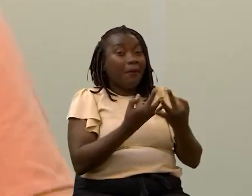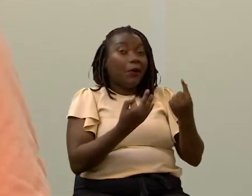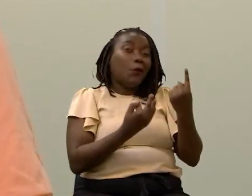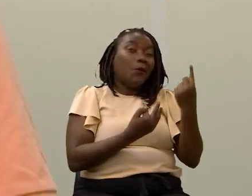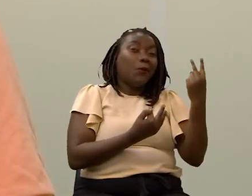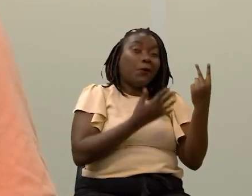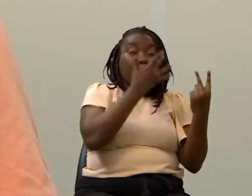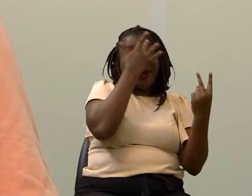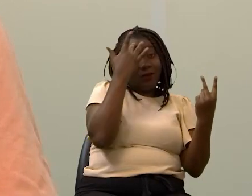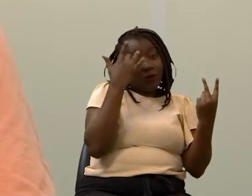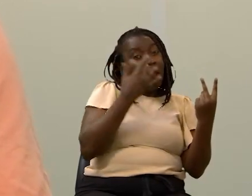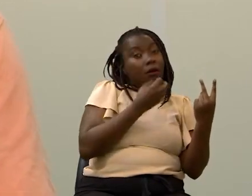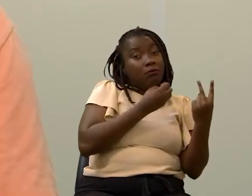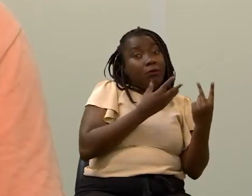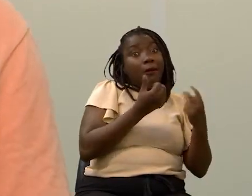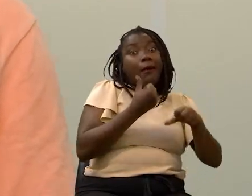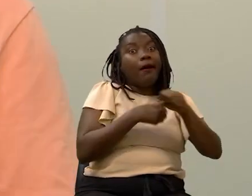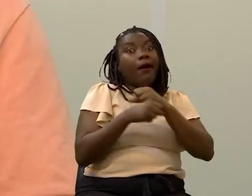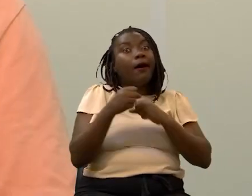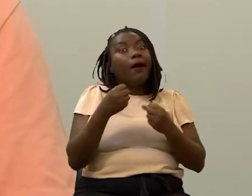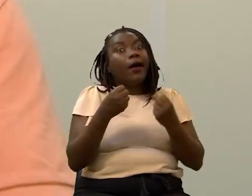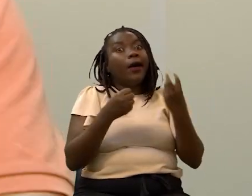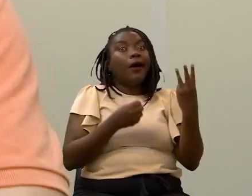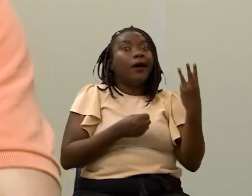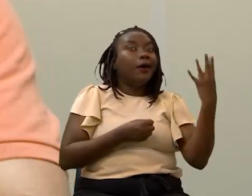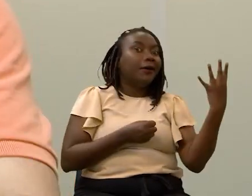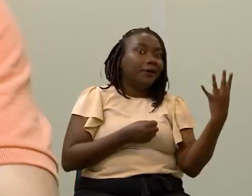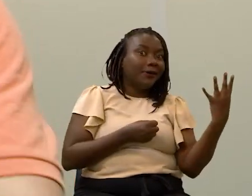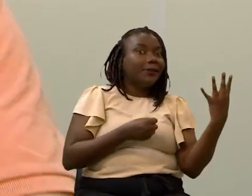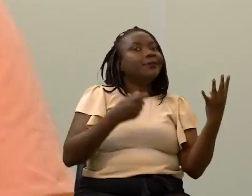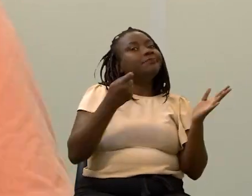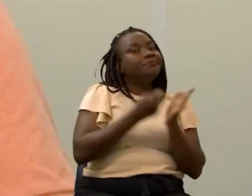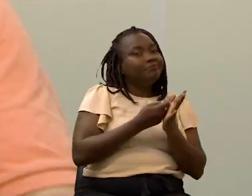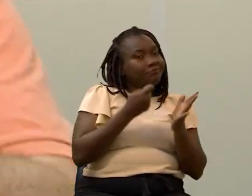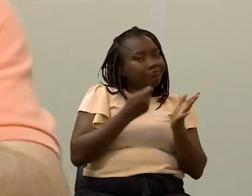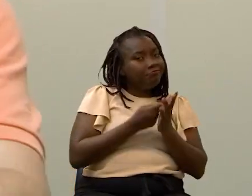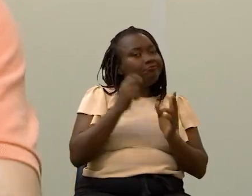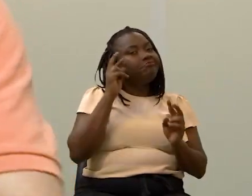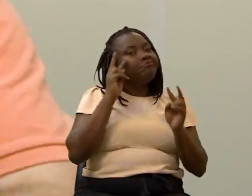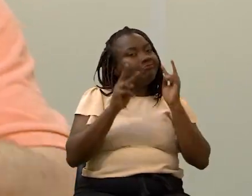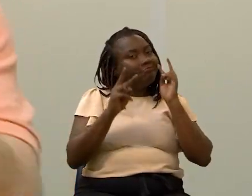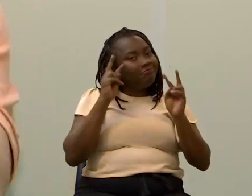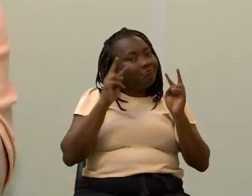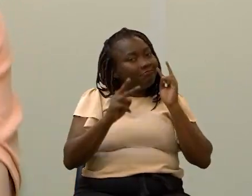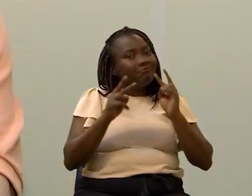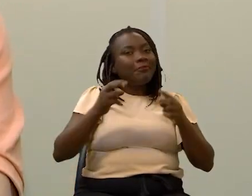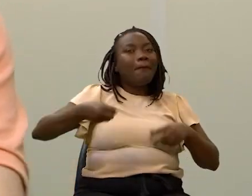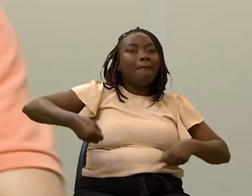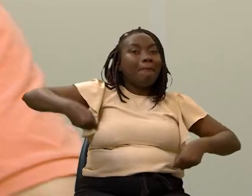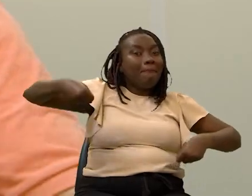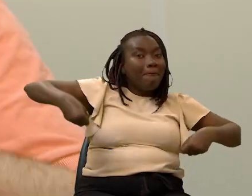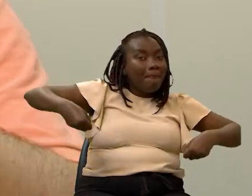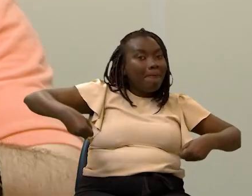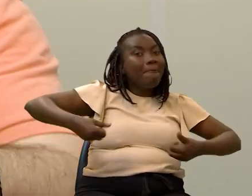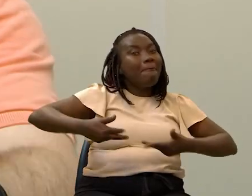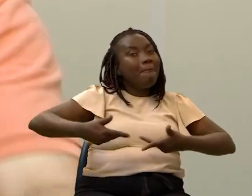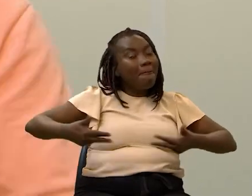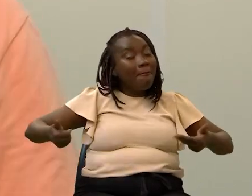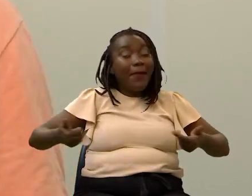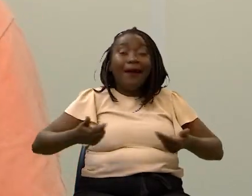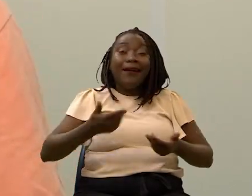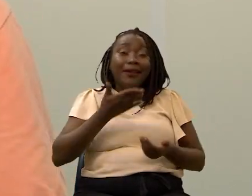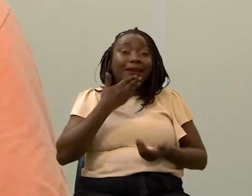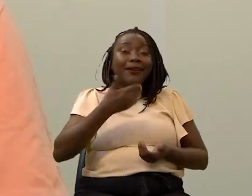que seja 1 ou 2 pessoas, é uma coisa. Você vai ter mais 1 ou 2 pessoas, aí tem que levar em conta as malas, tudo isso